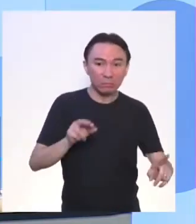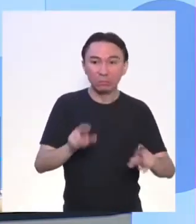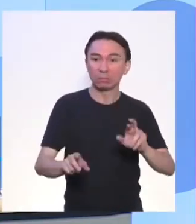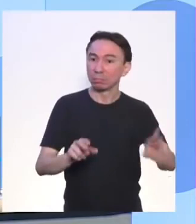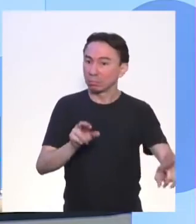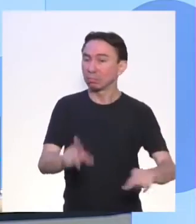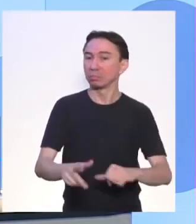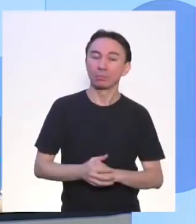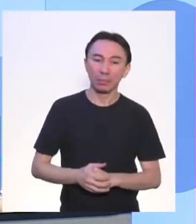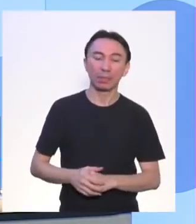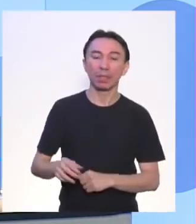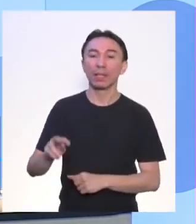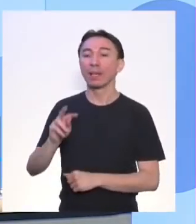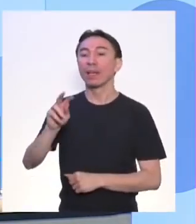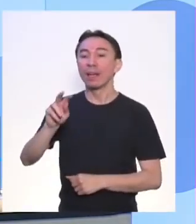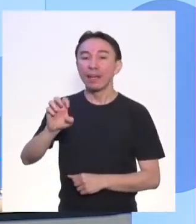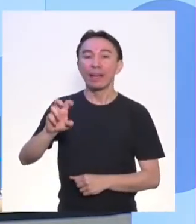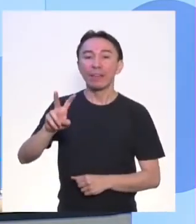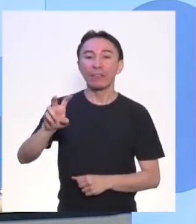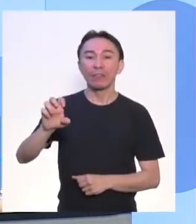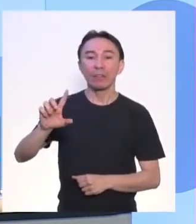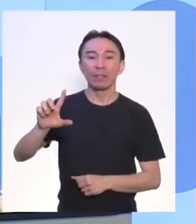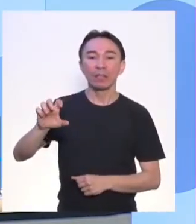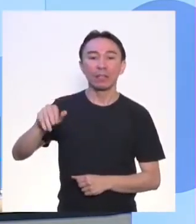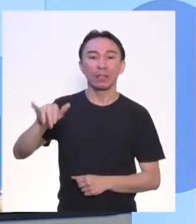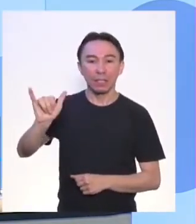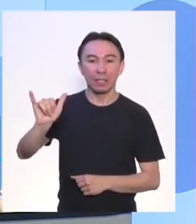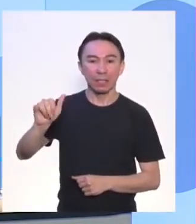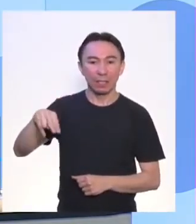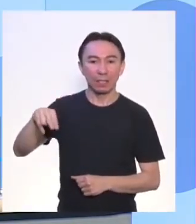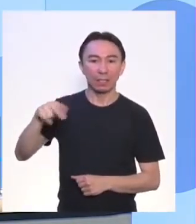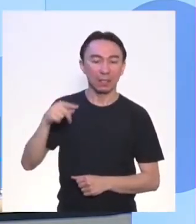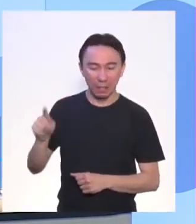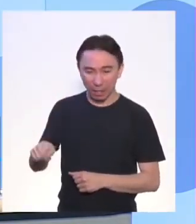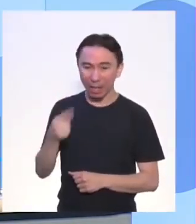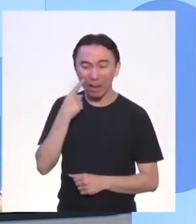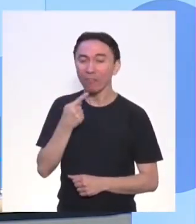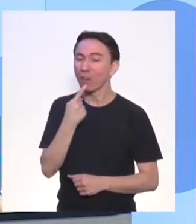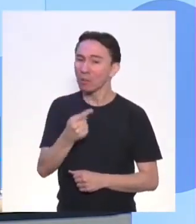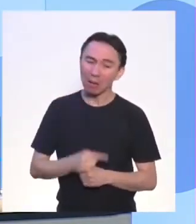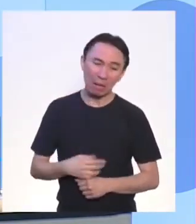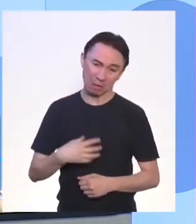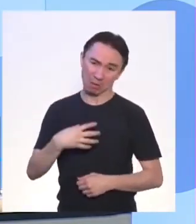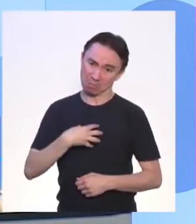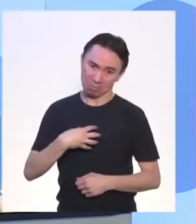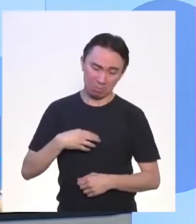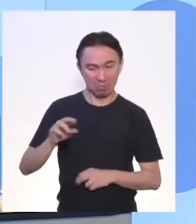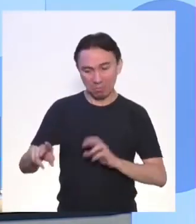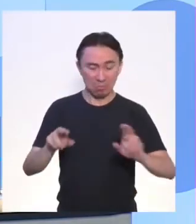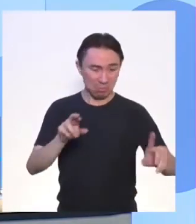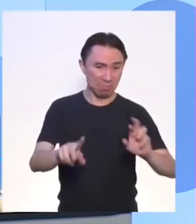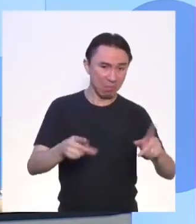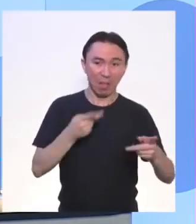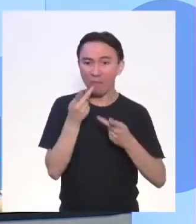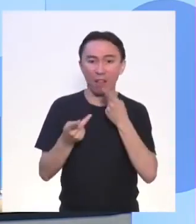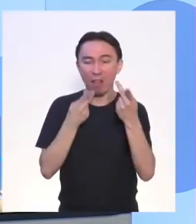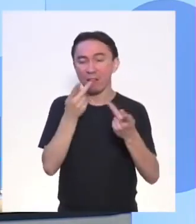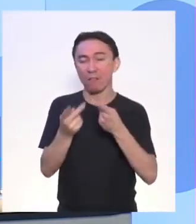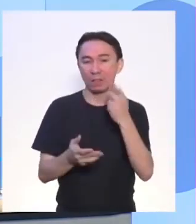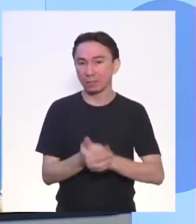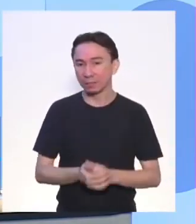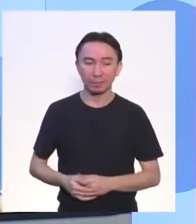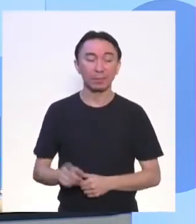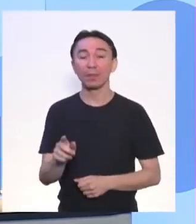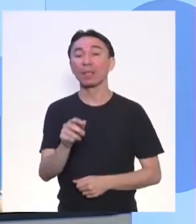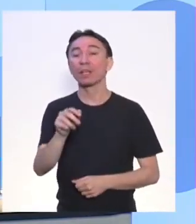Rafael, diz que não, cada um tem o seu jeito de falar. Vamos ver mais um aqui. A Júlia, da Pro Vanessa, não, cada um em